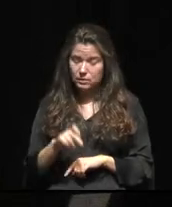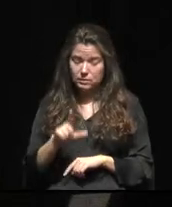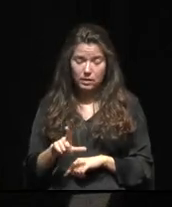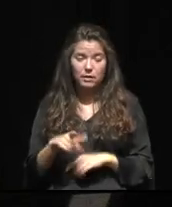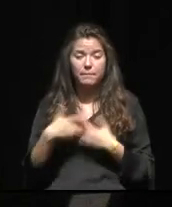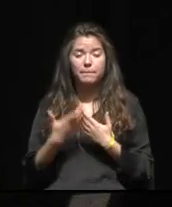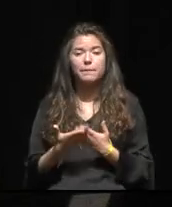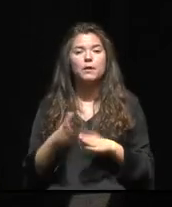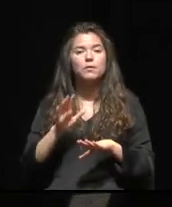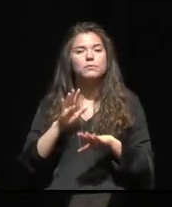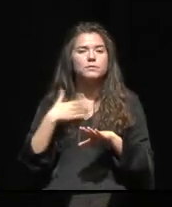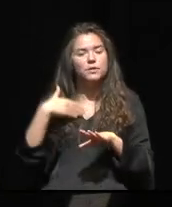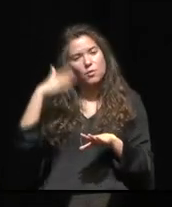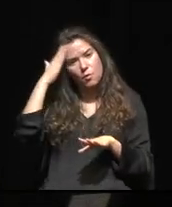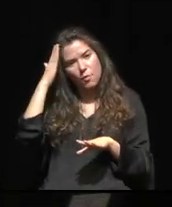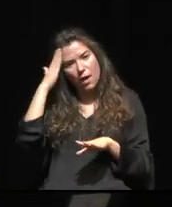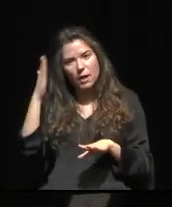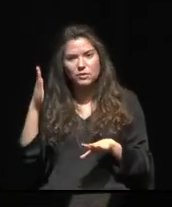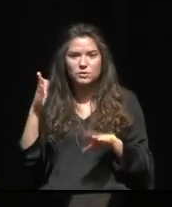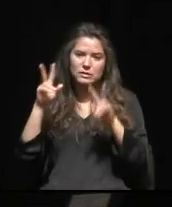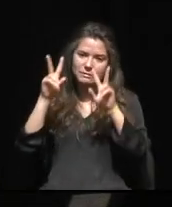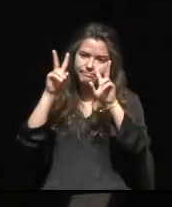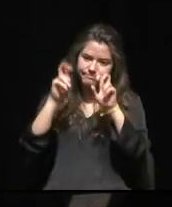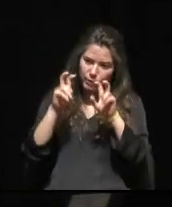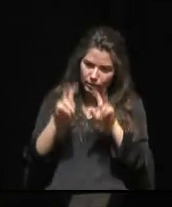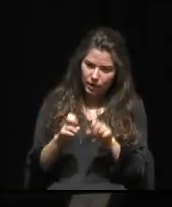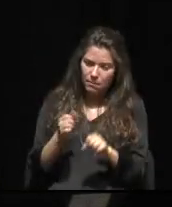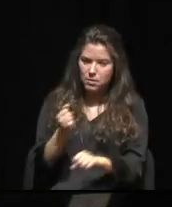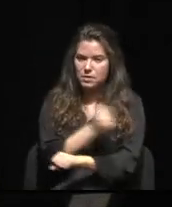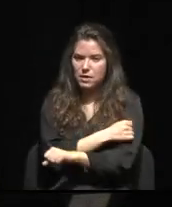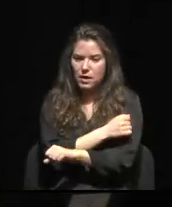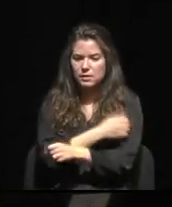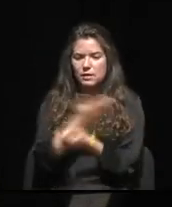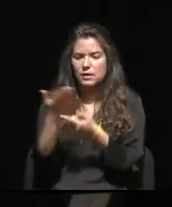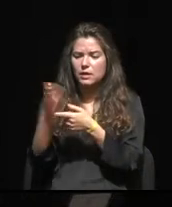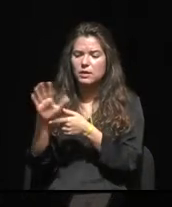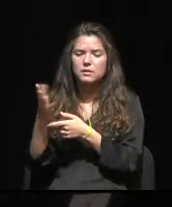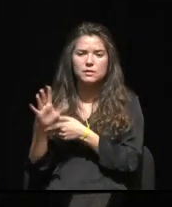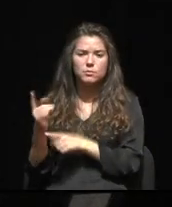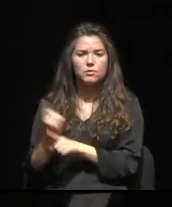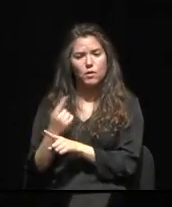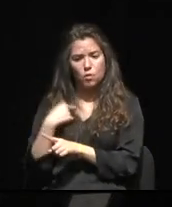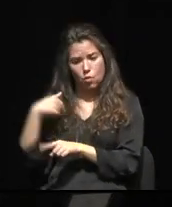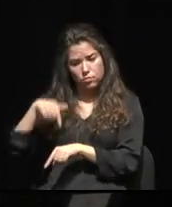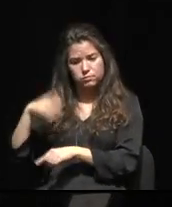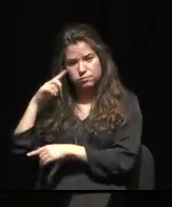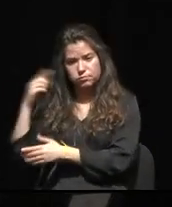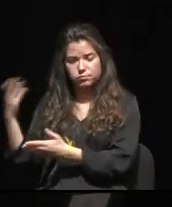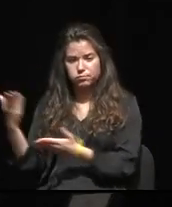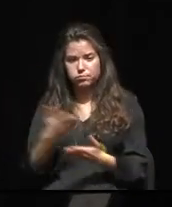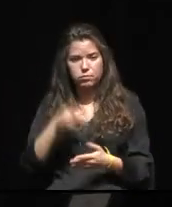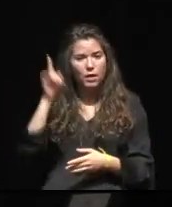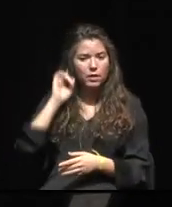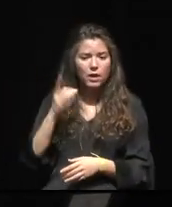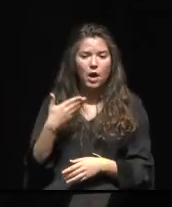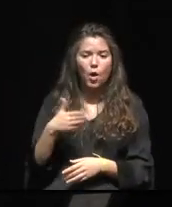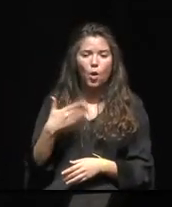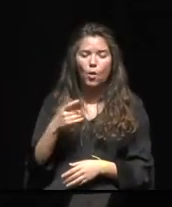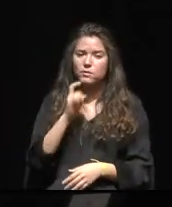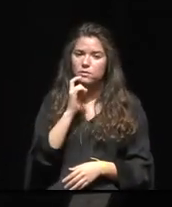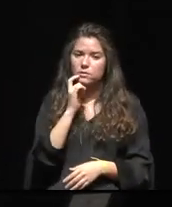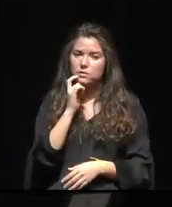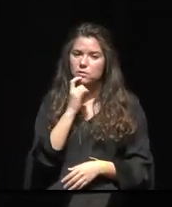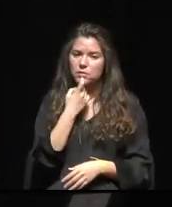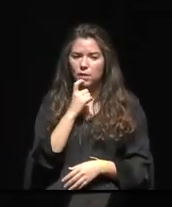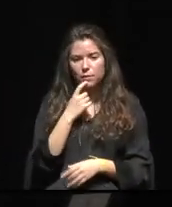matéria de políticas da Habitação Temos vários exemplos ainda hoje Recebemos um convite para No próximo dia 11 de abril